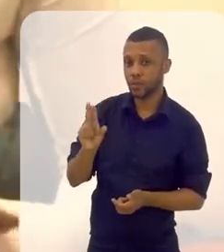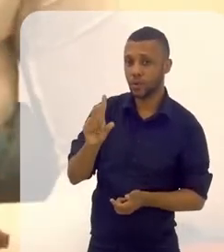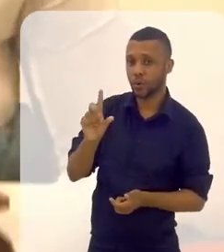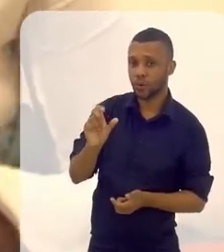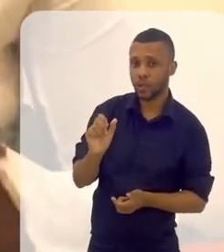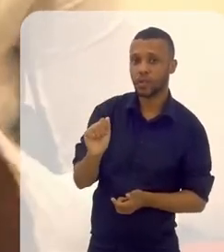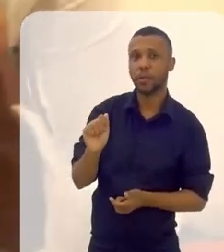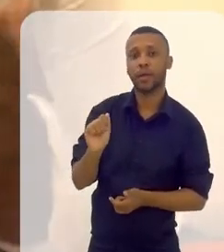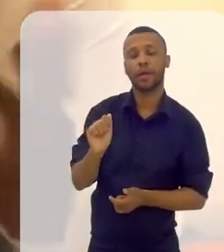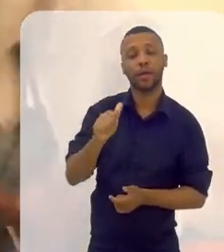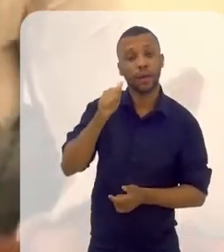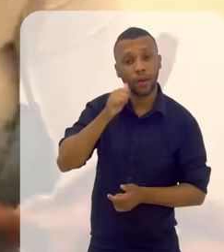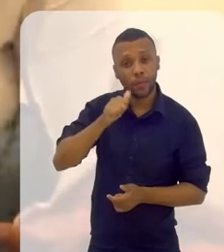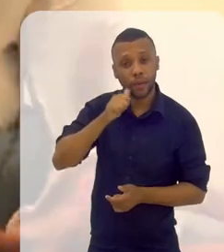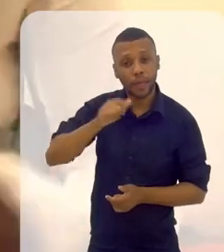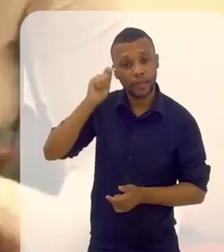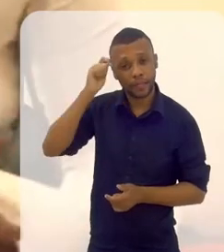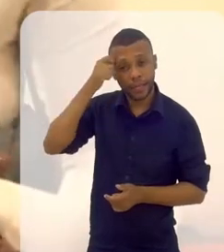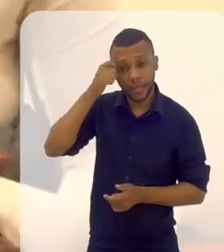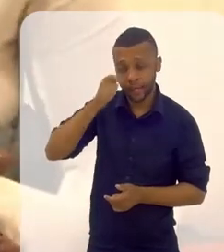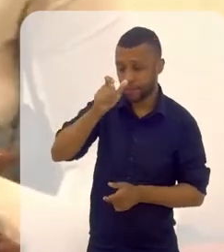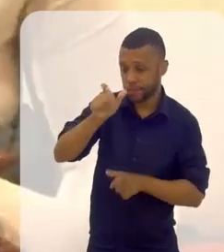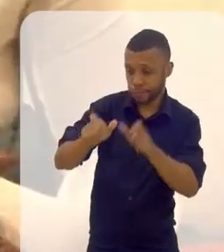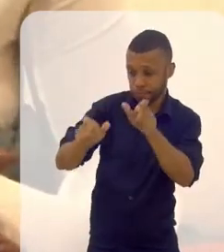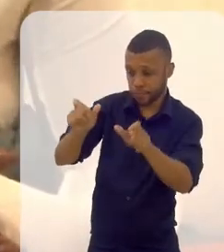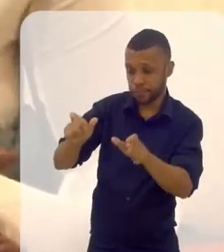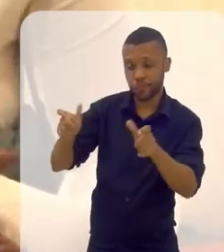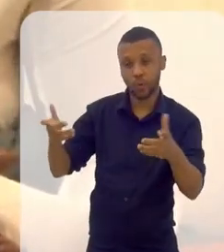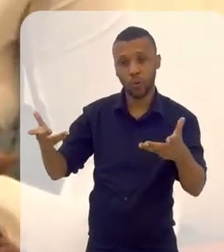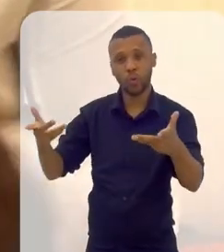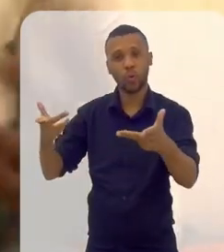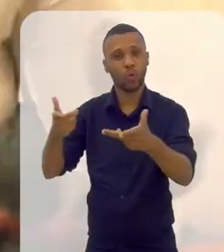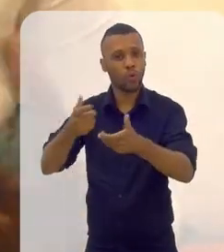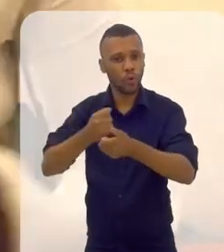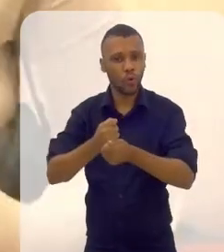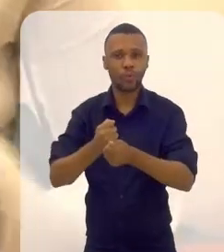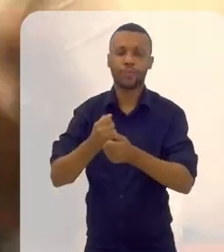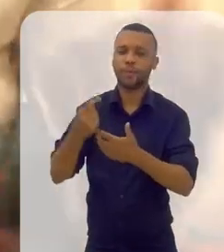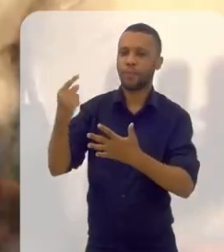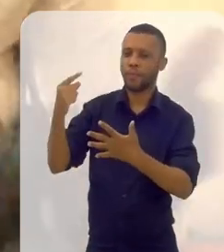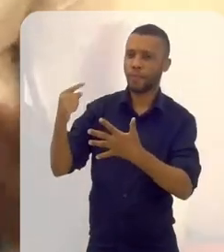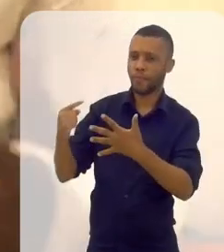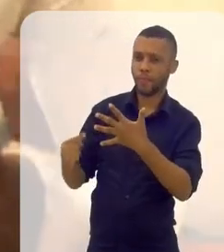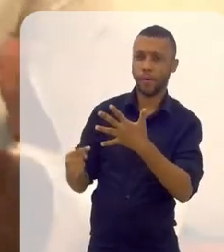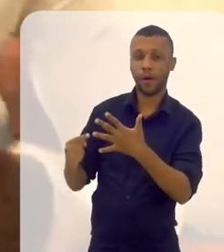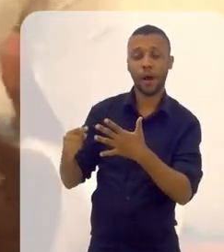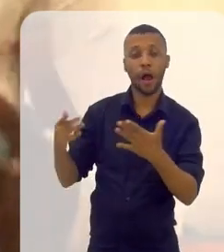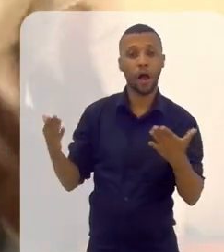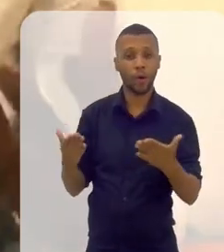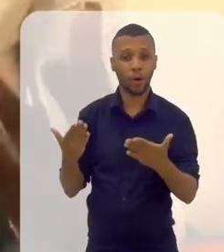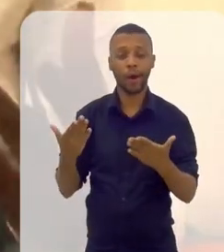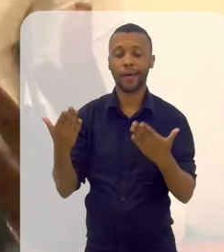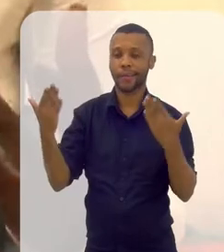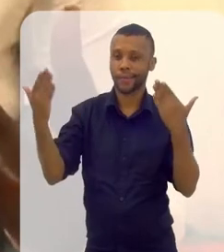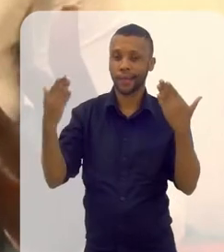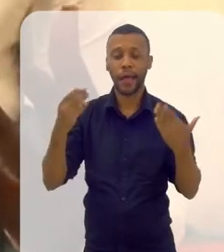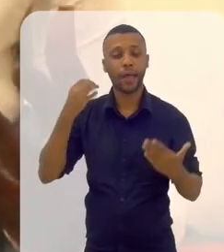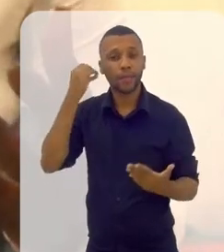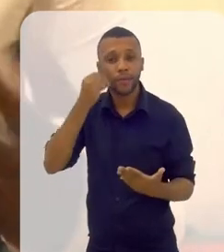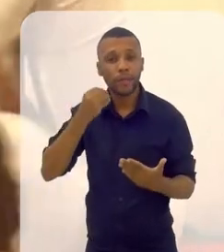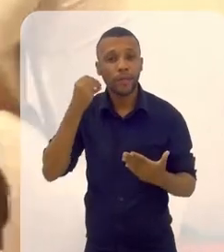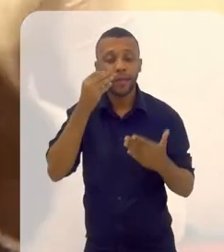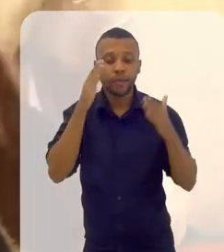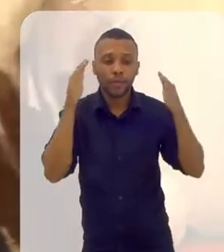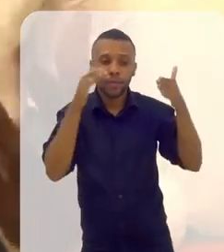e outras mulheres negras incríveis, a Du Moraes, e agora eu acho que essas referências são